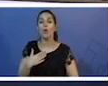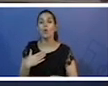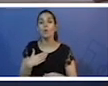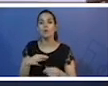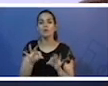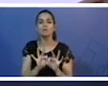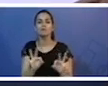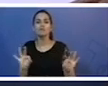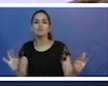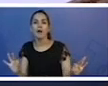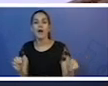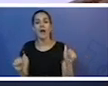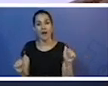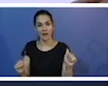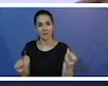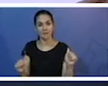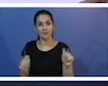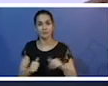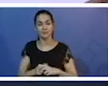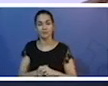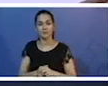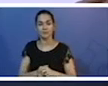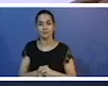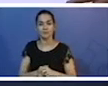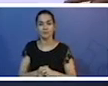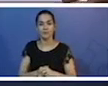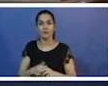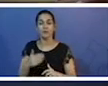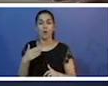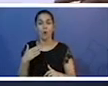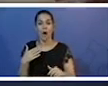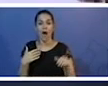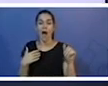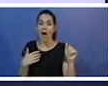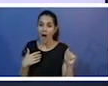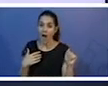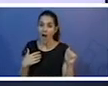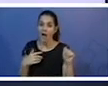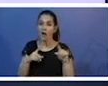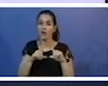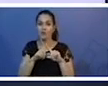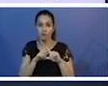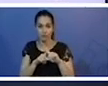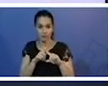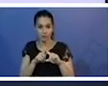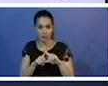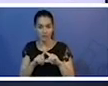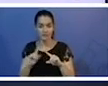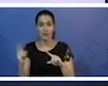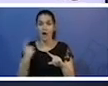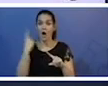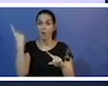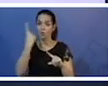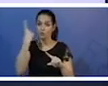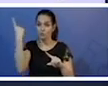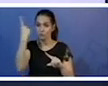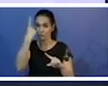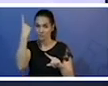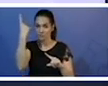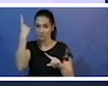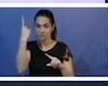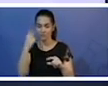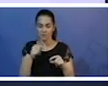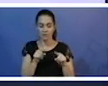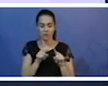segmento mede A. Então vai ser A vezes a altura que faz 90 graus com ele, é